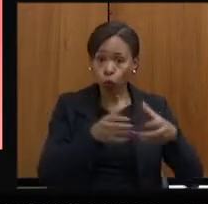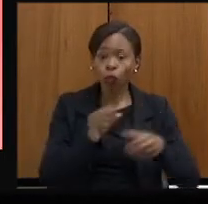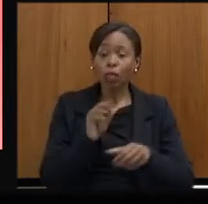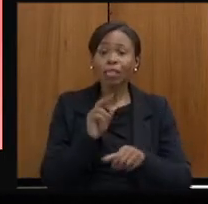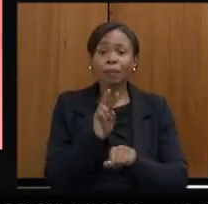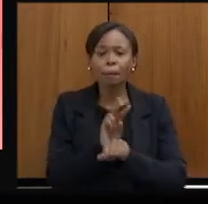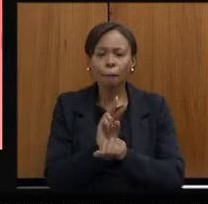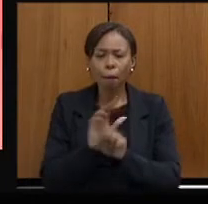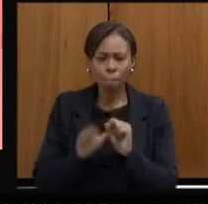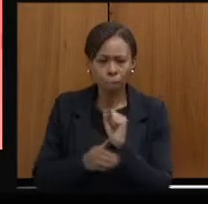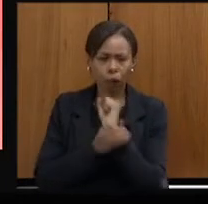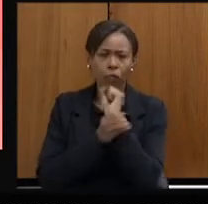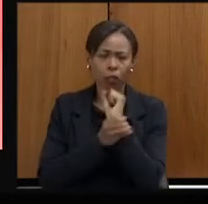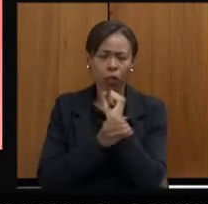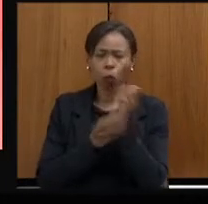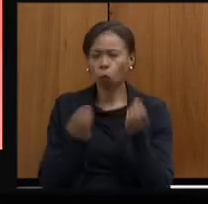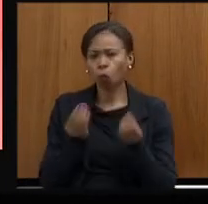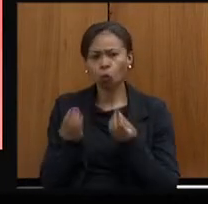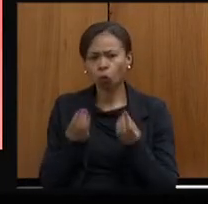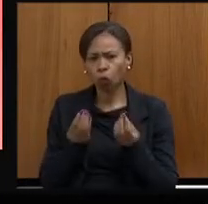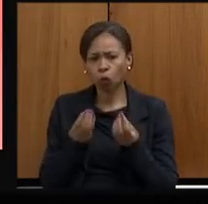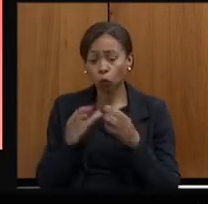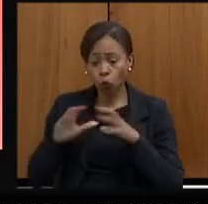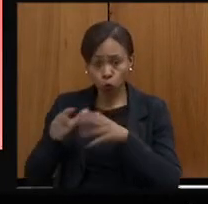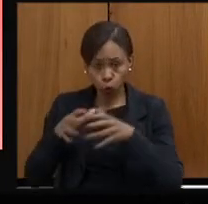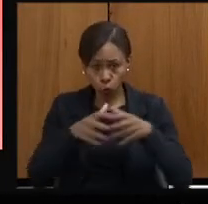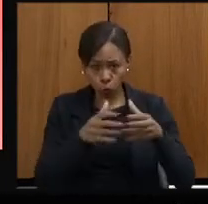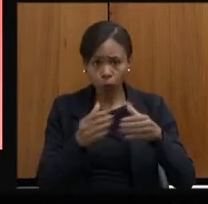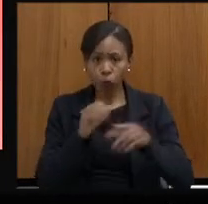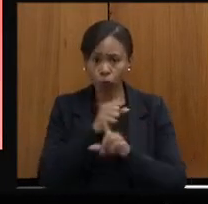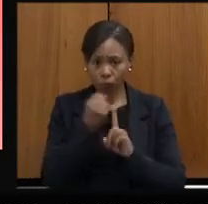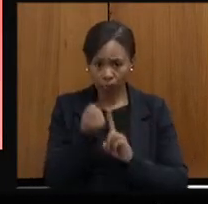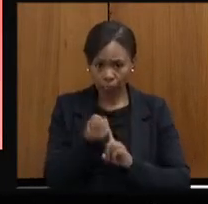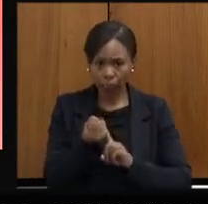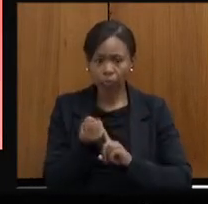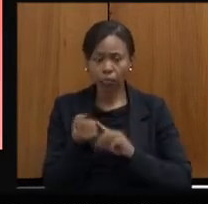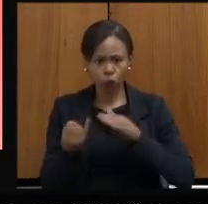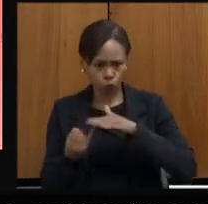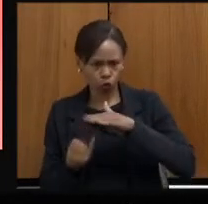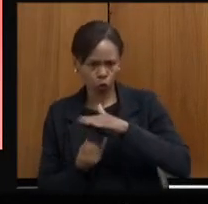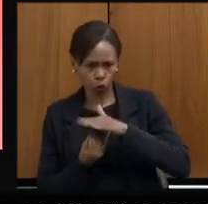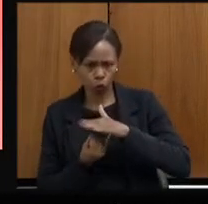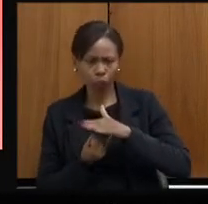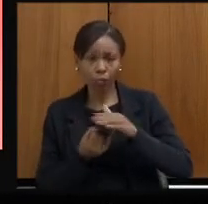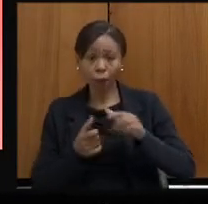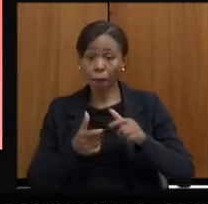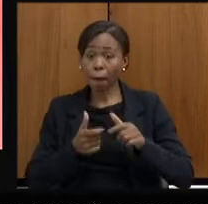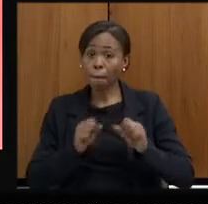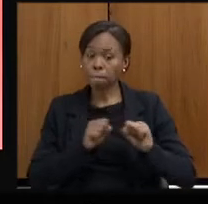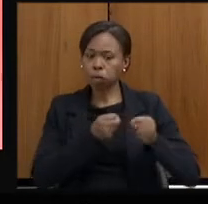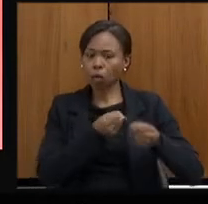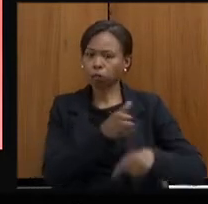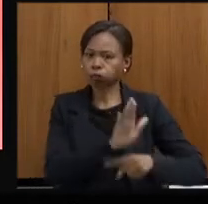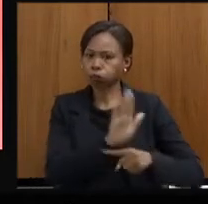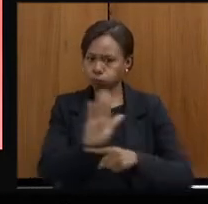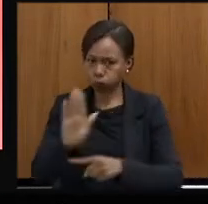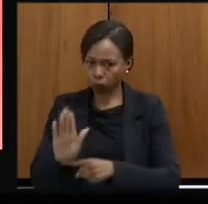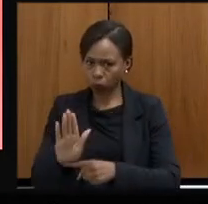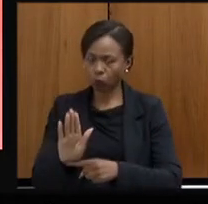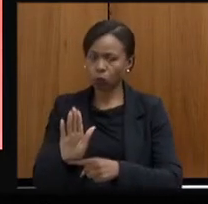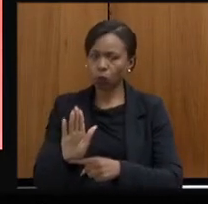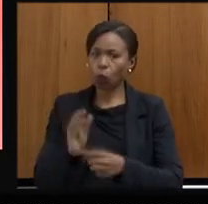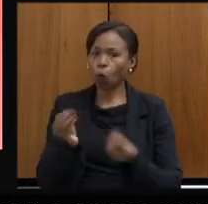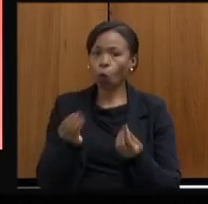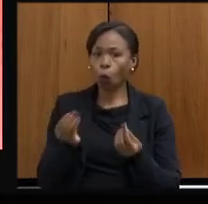a gente faz? Fortalecemos as organizações sociais que fazem parte da rede de proteção. Nós podemos fazer isso com